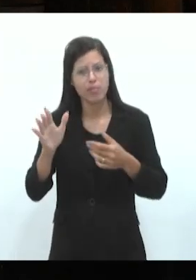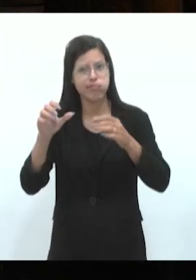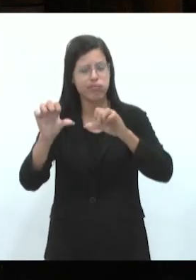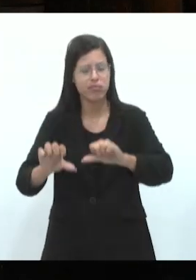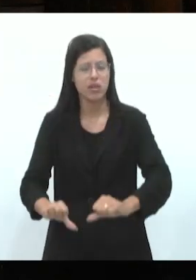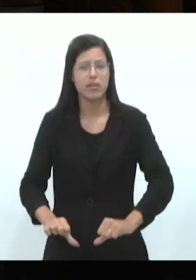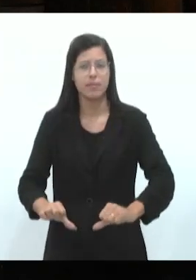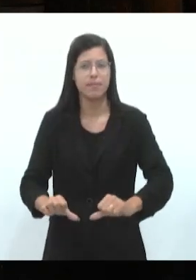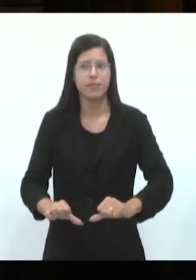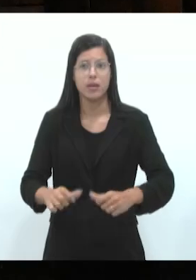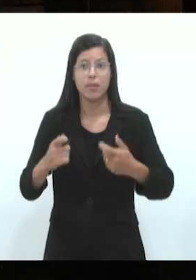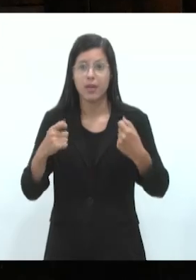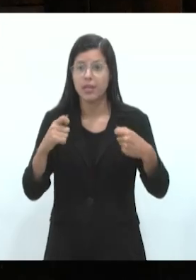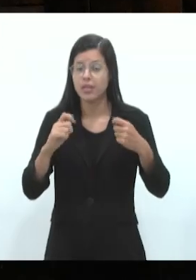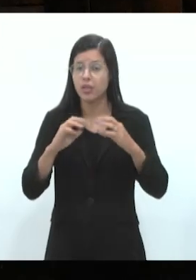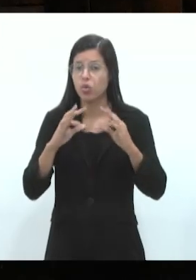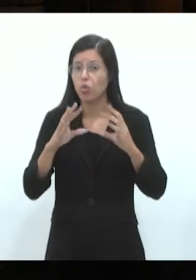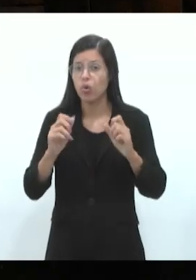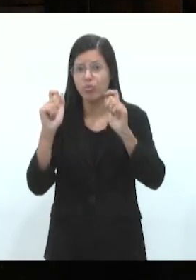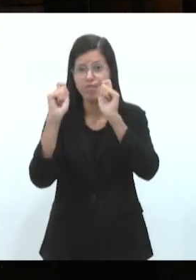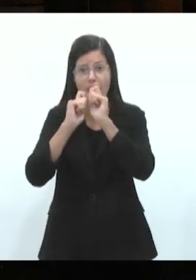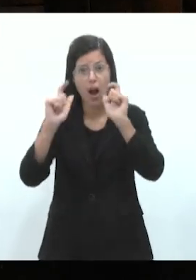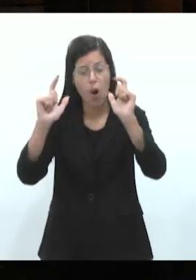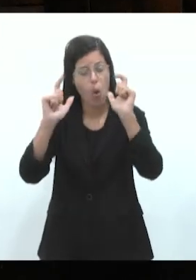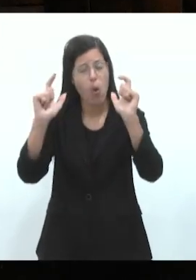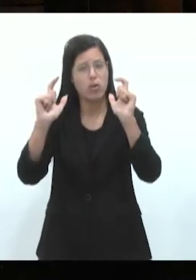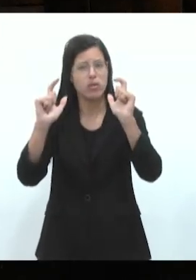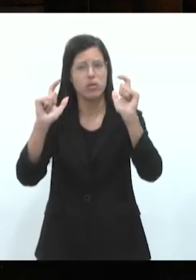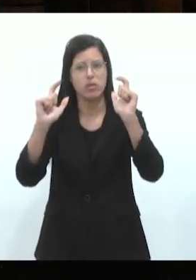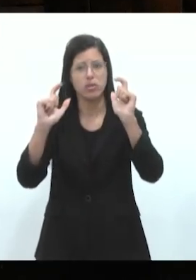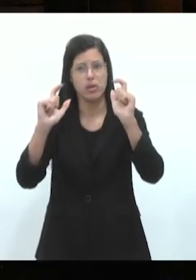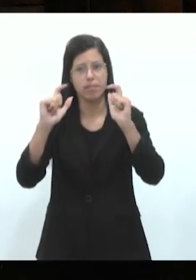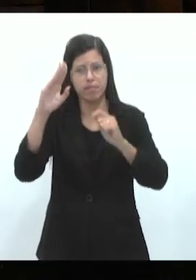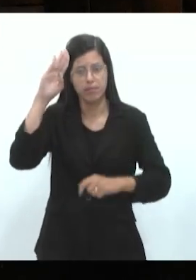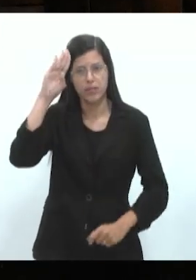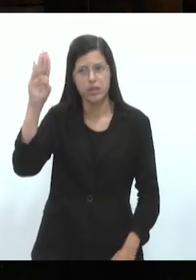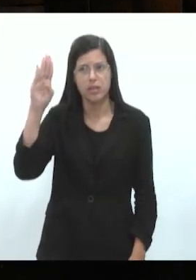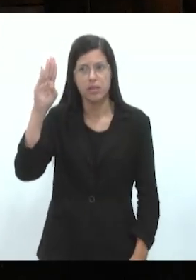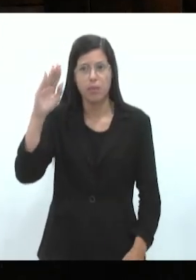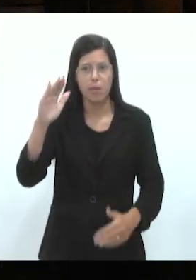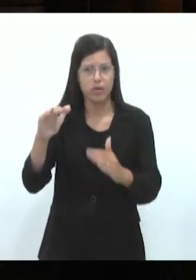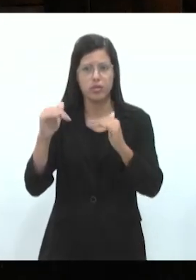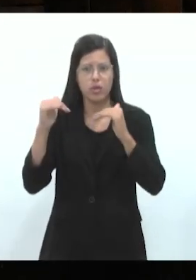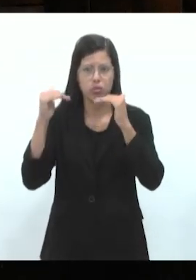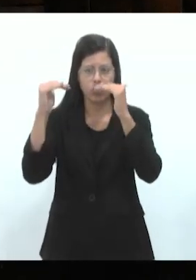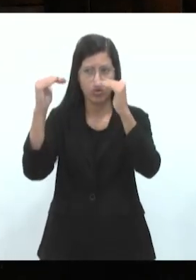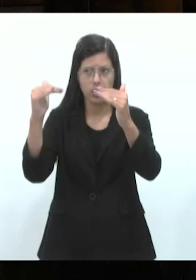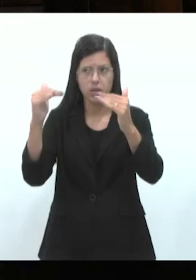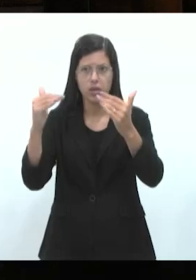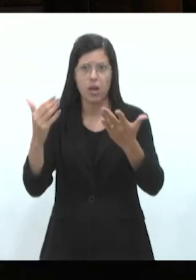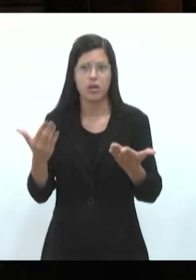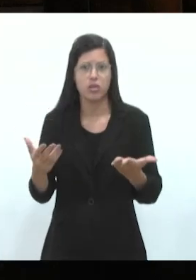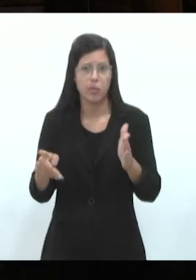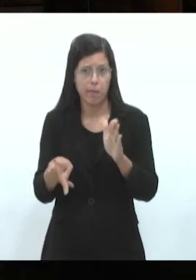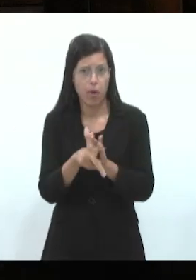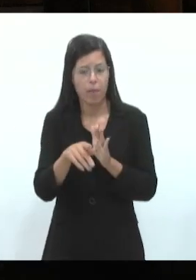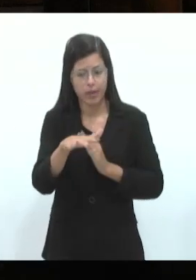preciso que todos acordem, principalmente as autoridades que estão constituídas para isso.